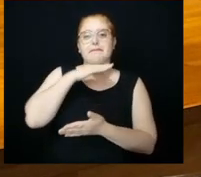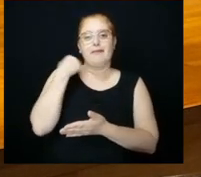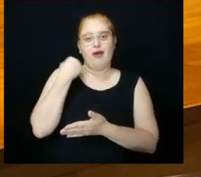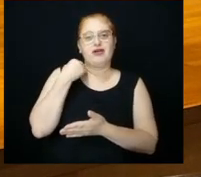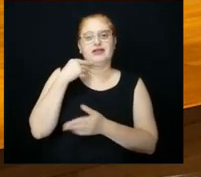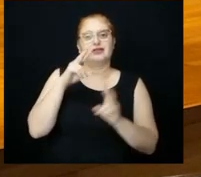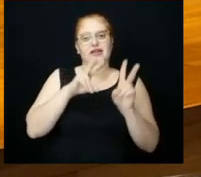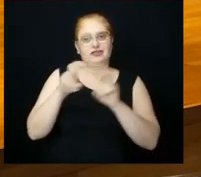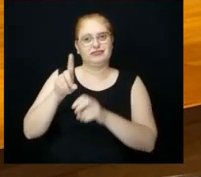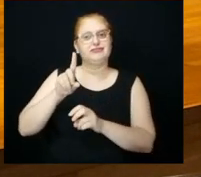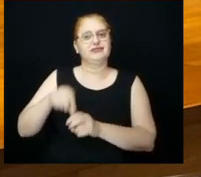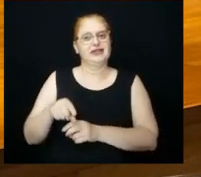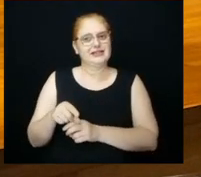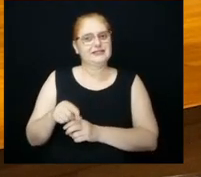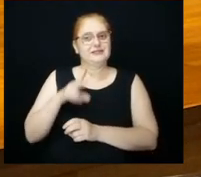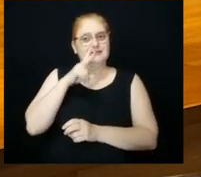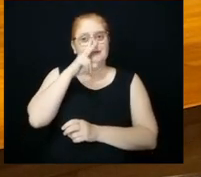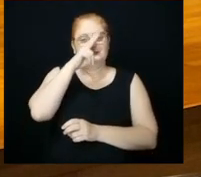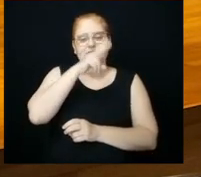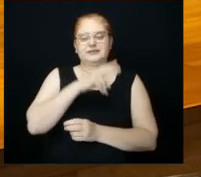já é bastante